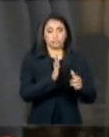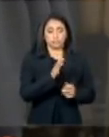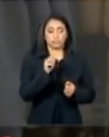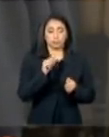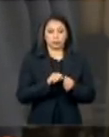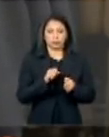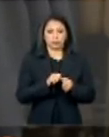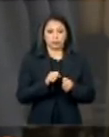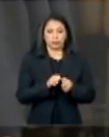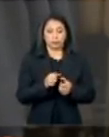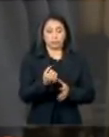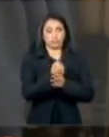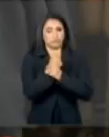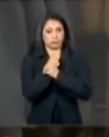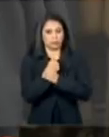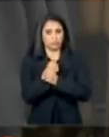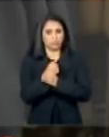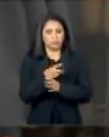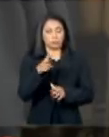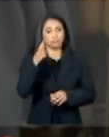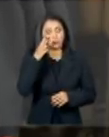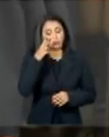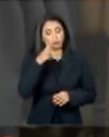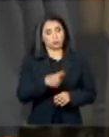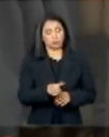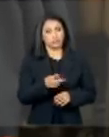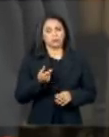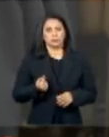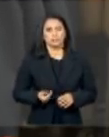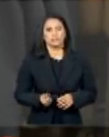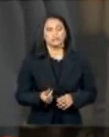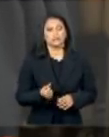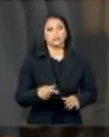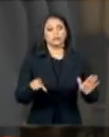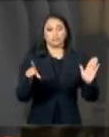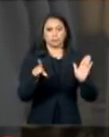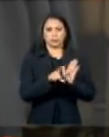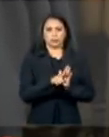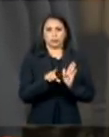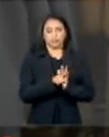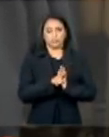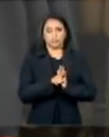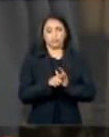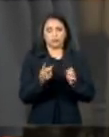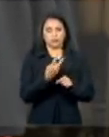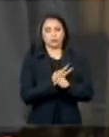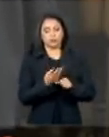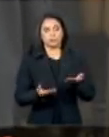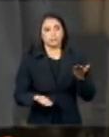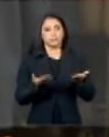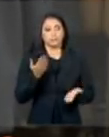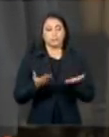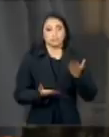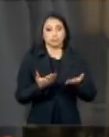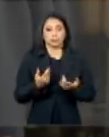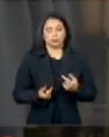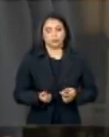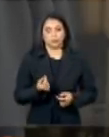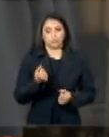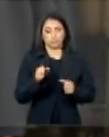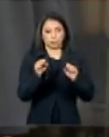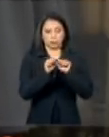da segurança no interesse em evitar a eternização de litígios e na busca de equilíbrio financeiro e atuarial para o sistema